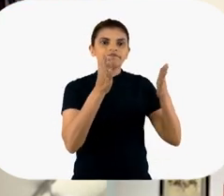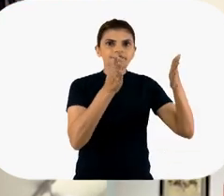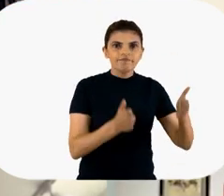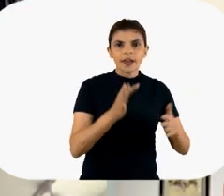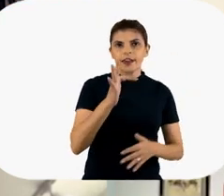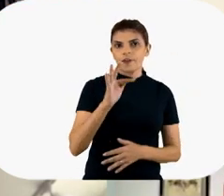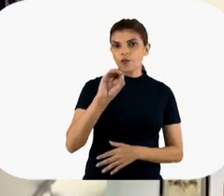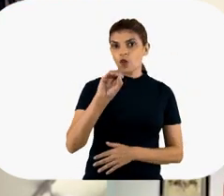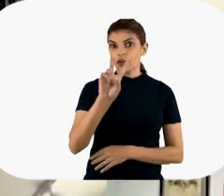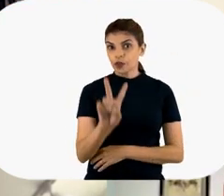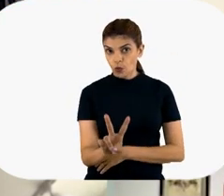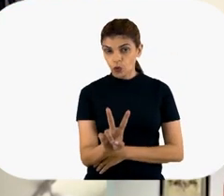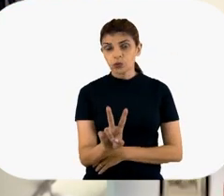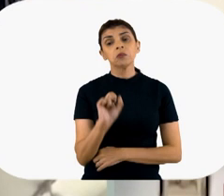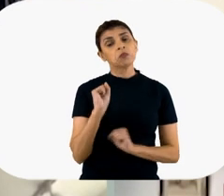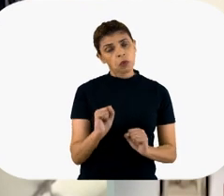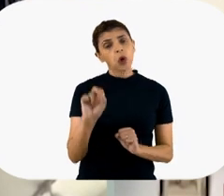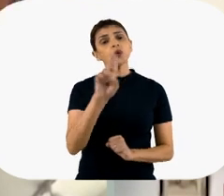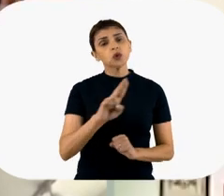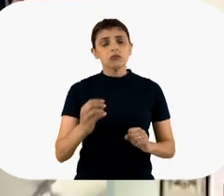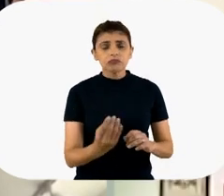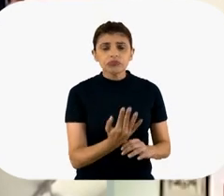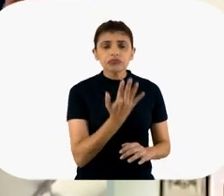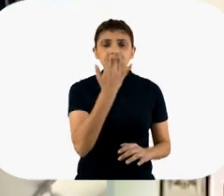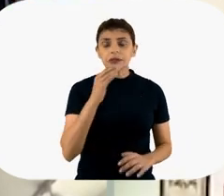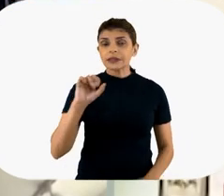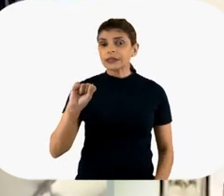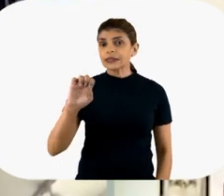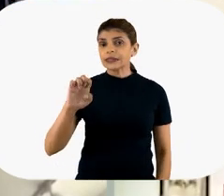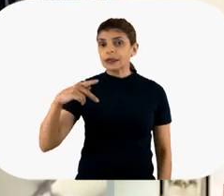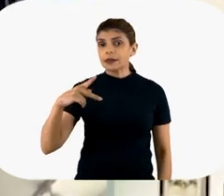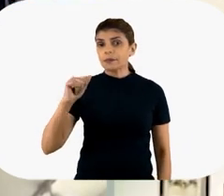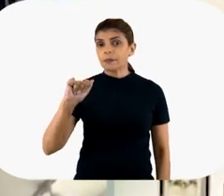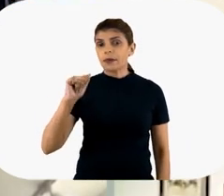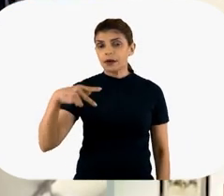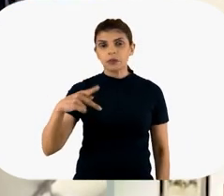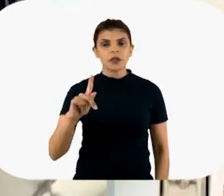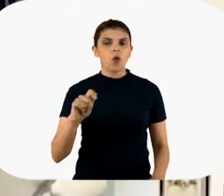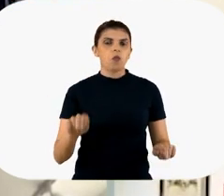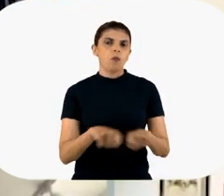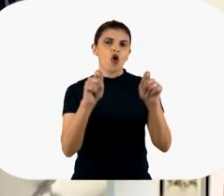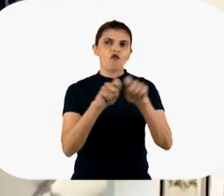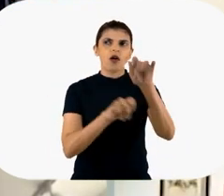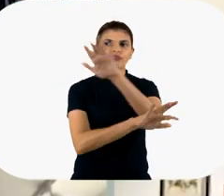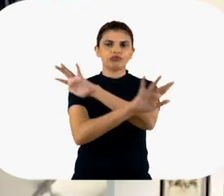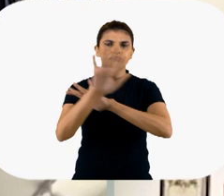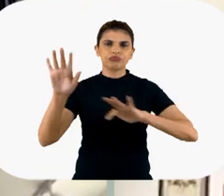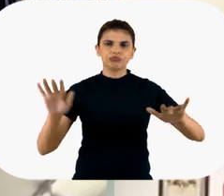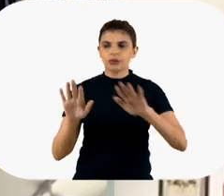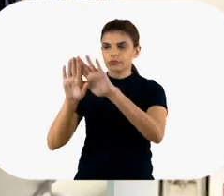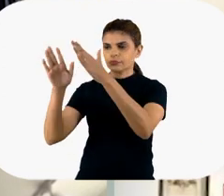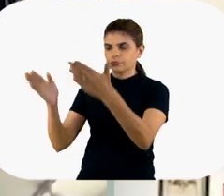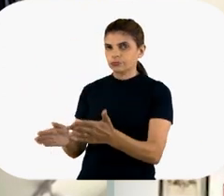alta FO2, e você pode usar ele pressurizando como um CPAP, que aí você não promove mais lesão induzida pela